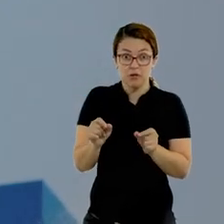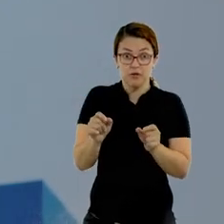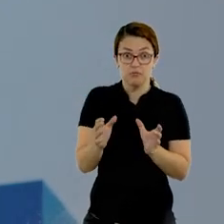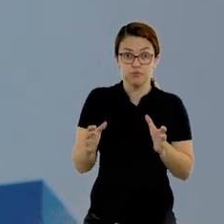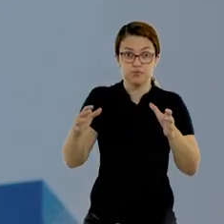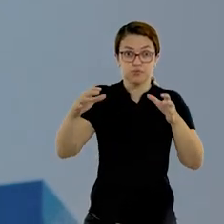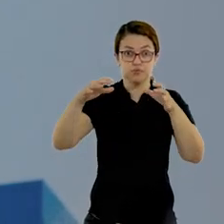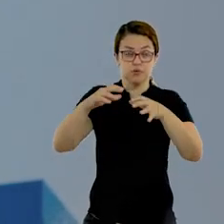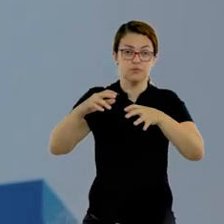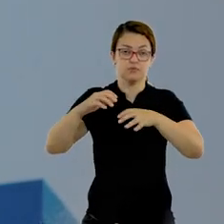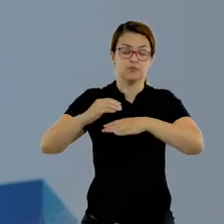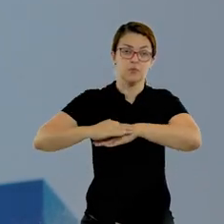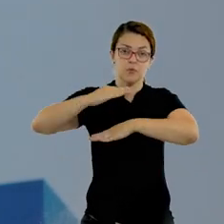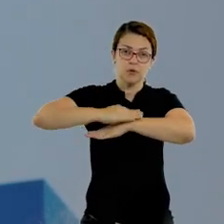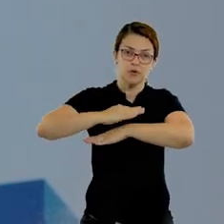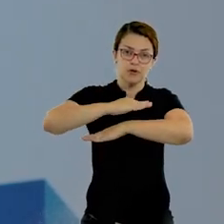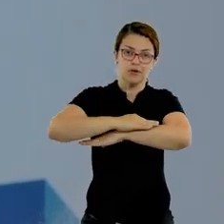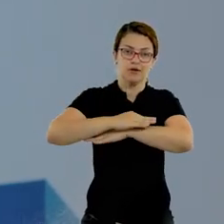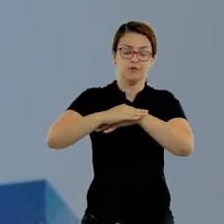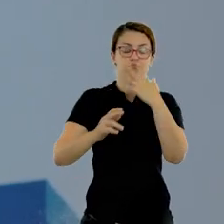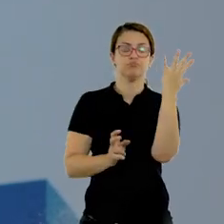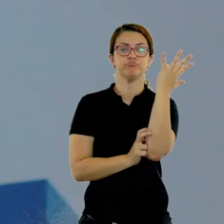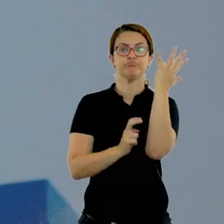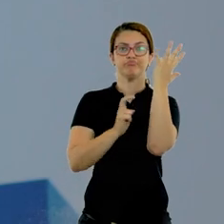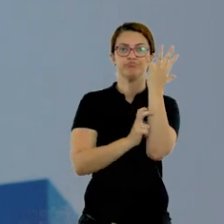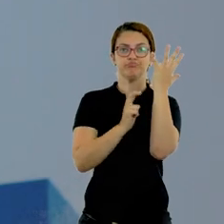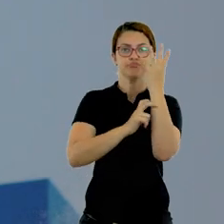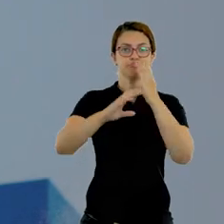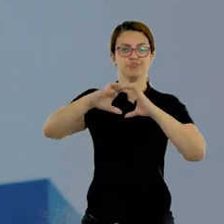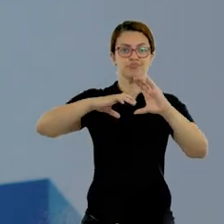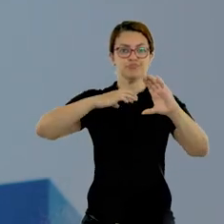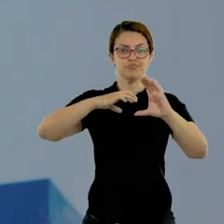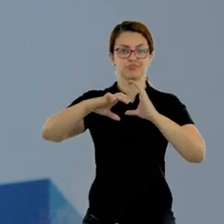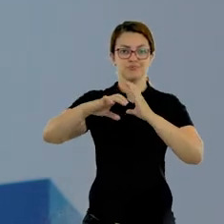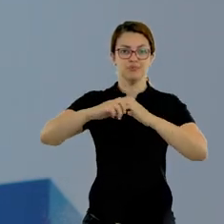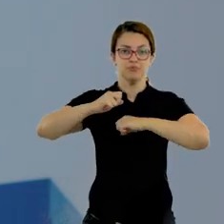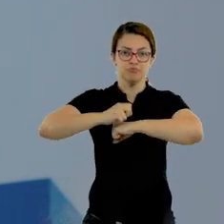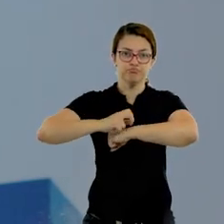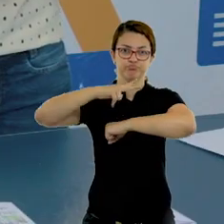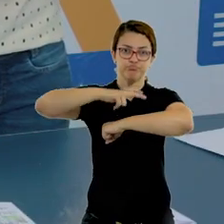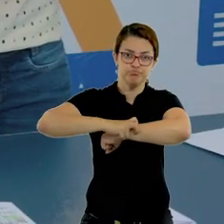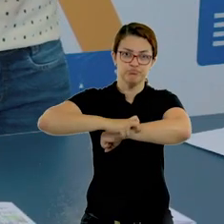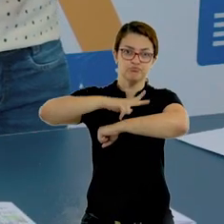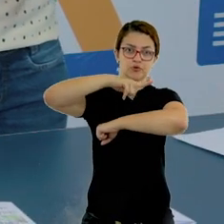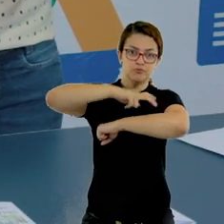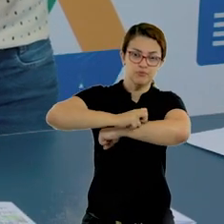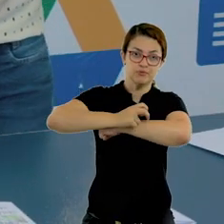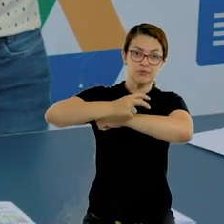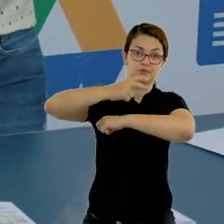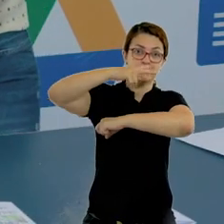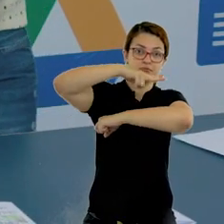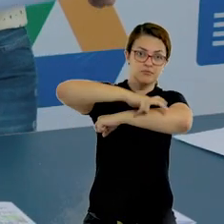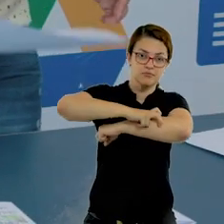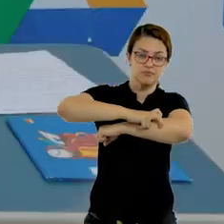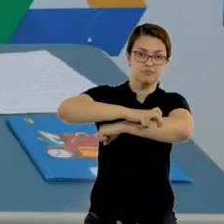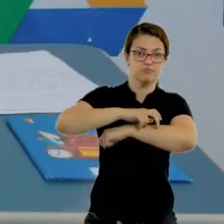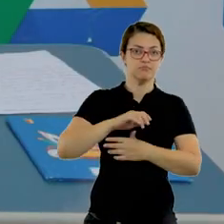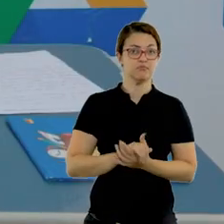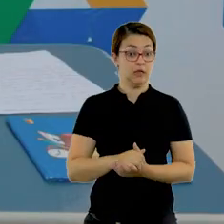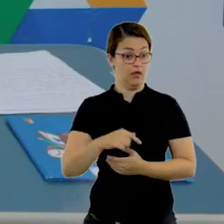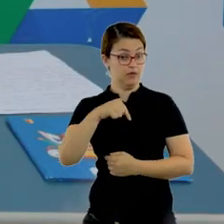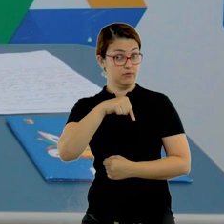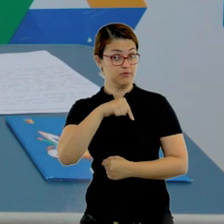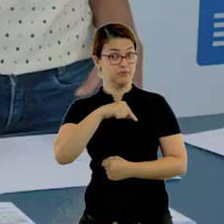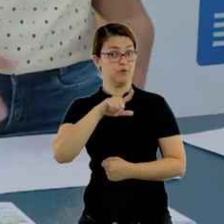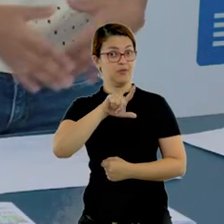o jardineiro? E a cigarra e sua canção? E o grilinho dentro do chão? Este é o meu leilão. Lindo